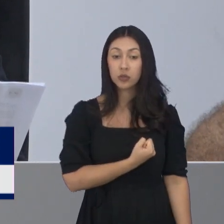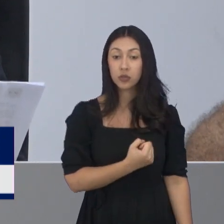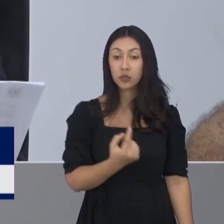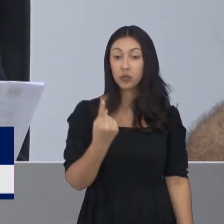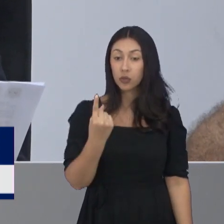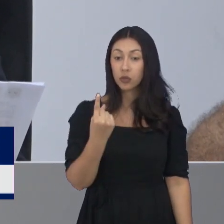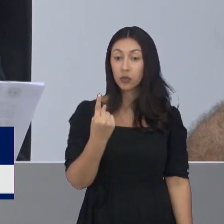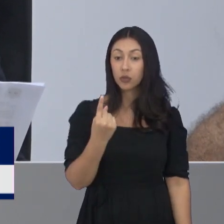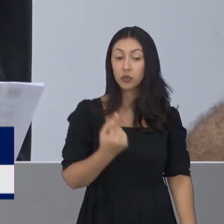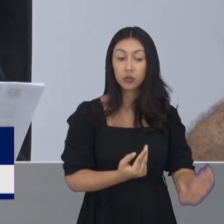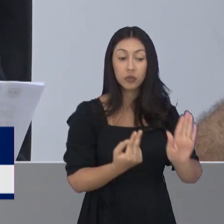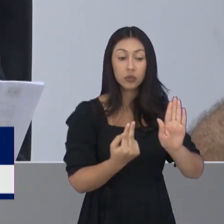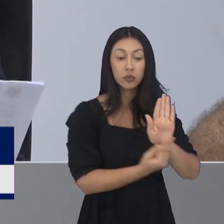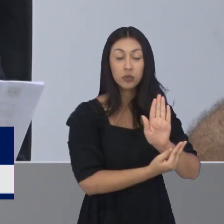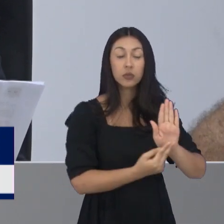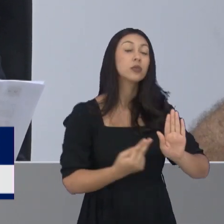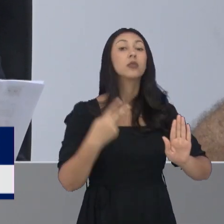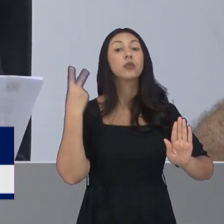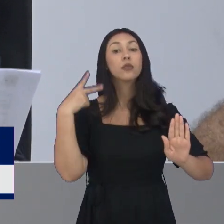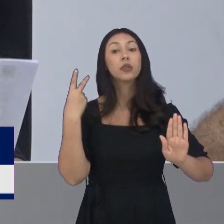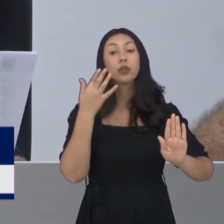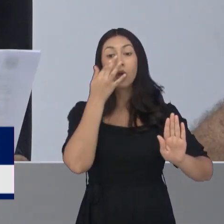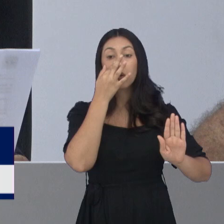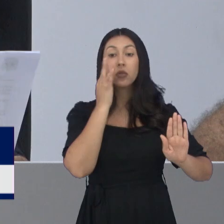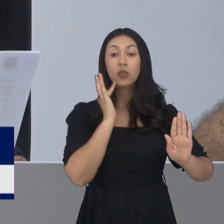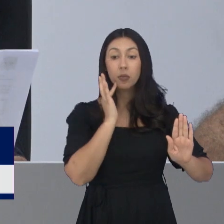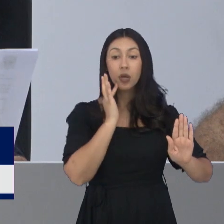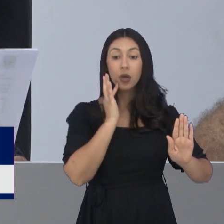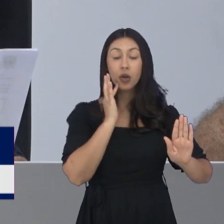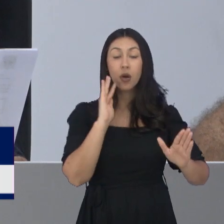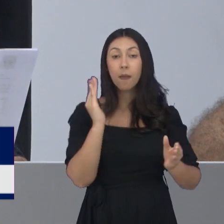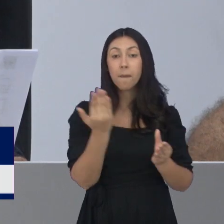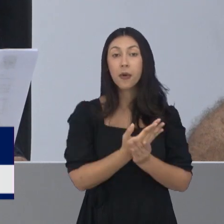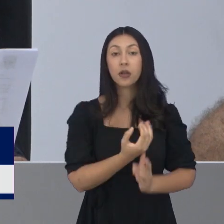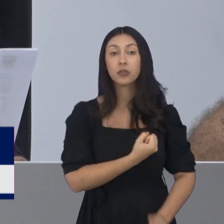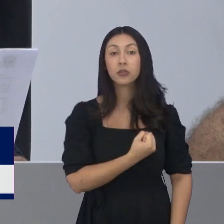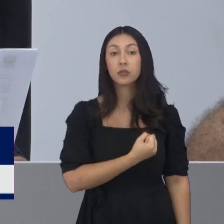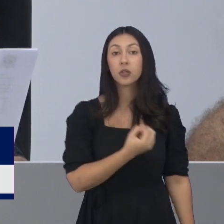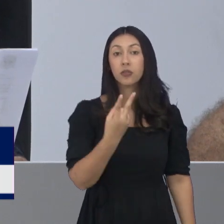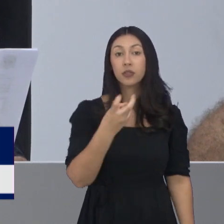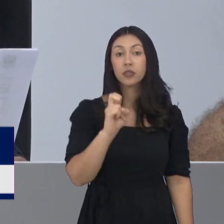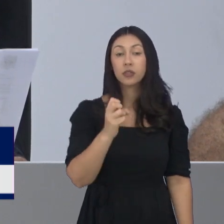1, autoria do vereador Fabão Zagueiro, ao processo número